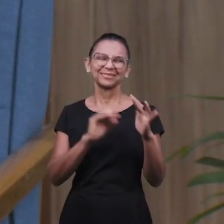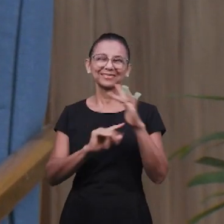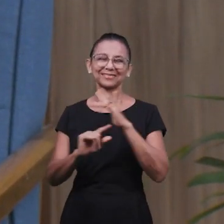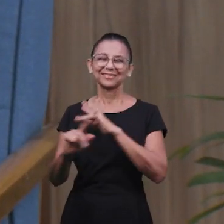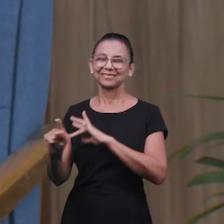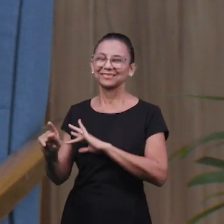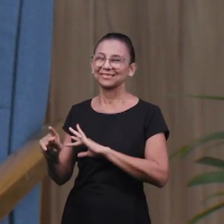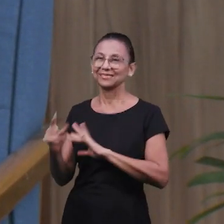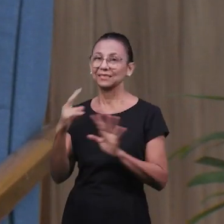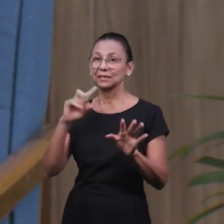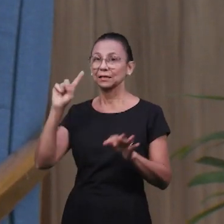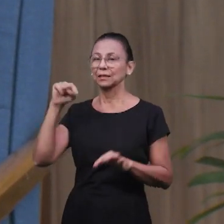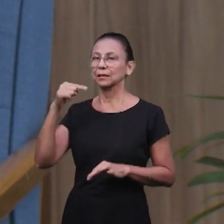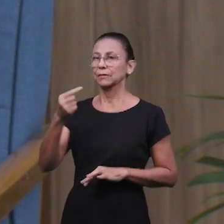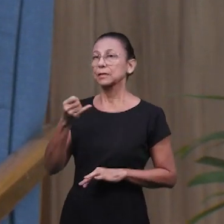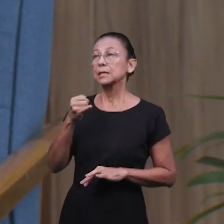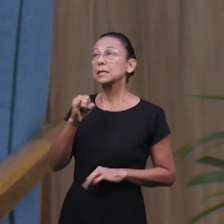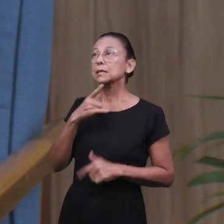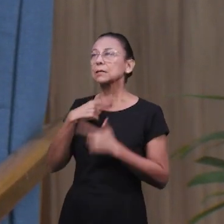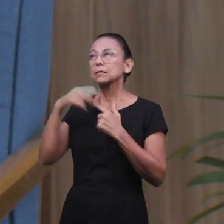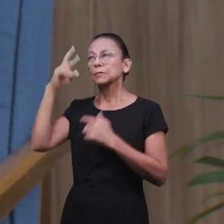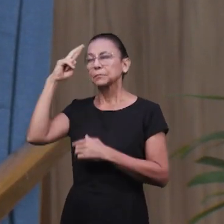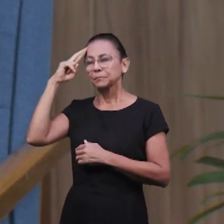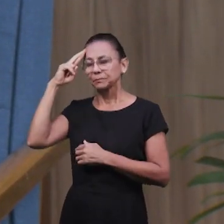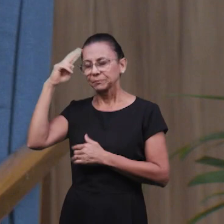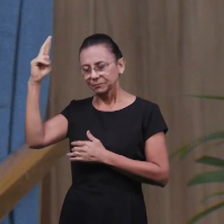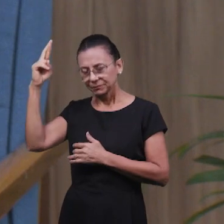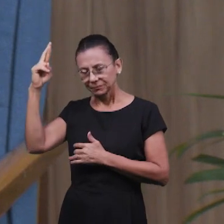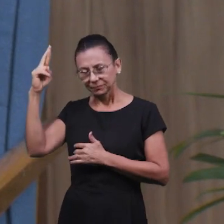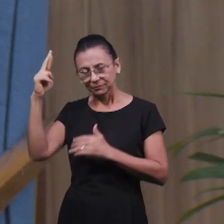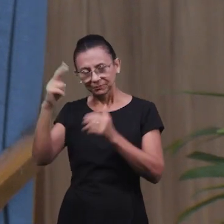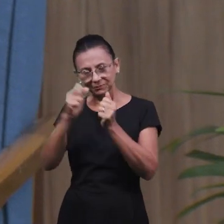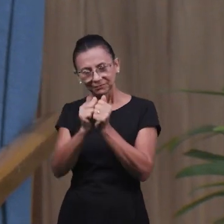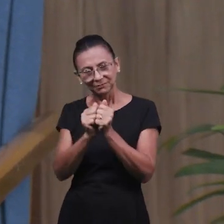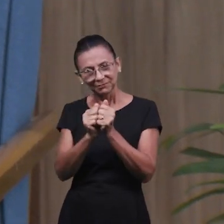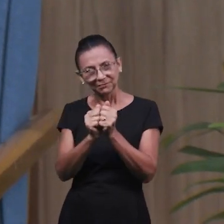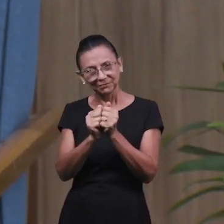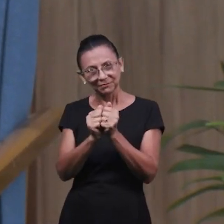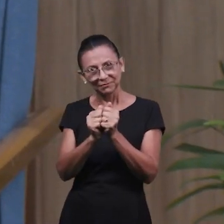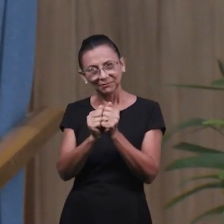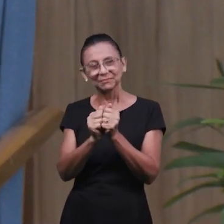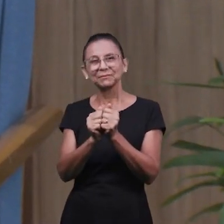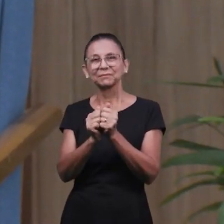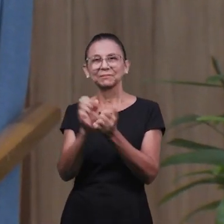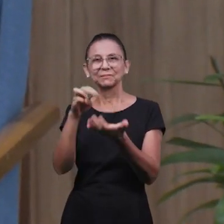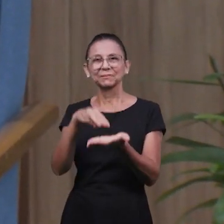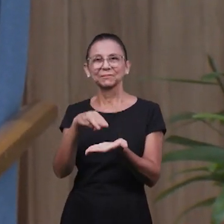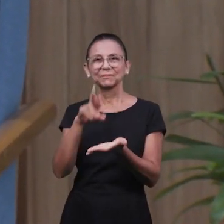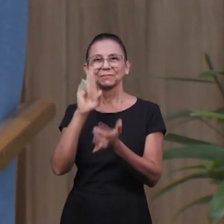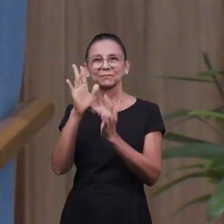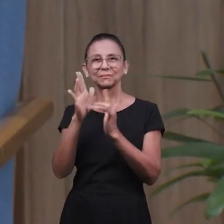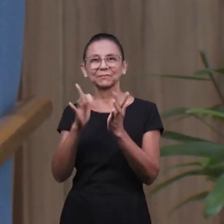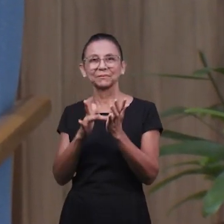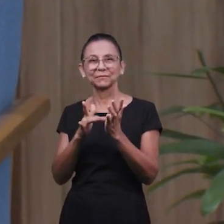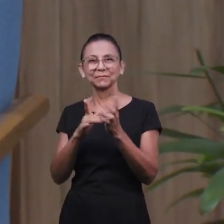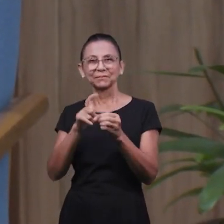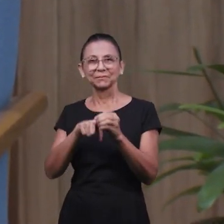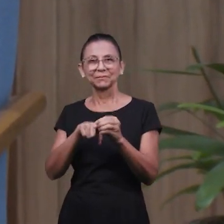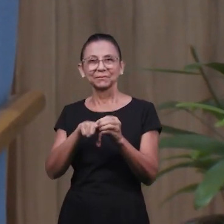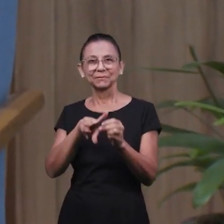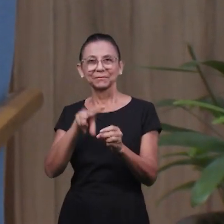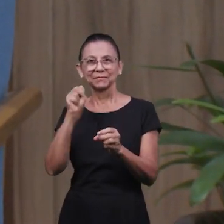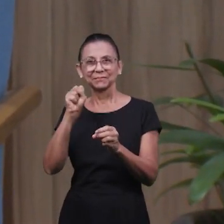Evangelho Eterno. E na semana que vem, se o Senhor permitir, estaremos juntos mais uma vez. Maranata, o